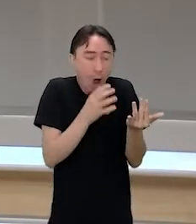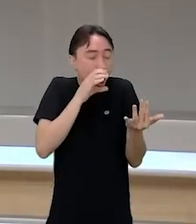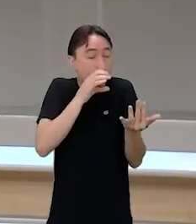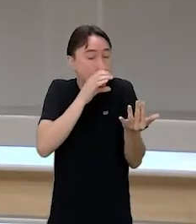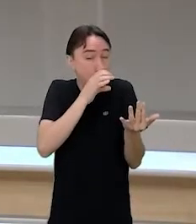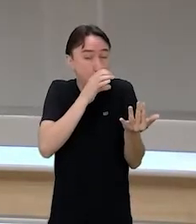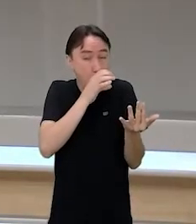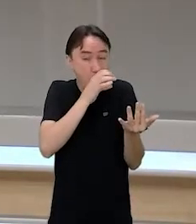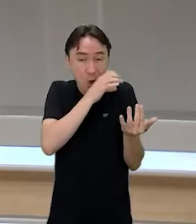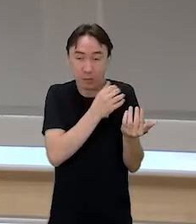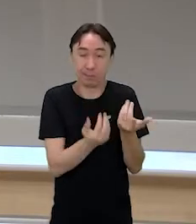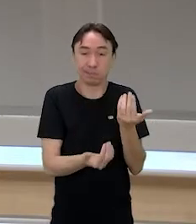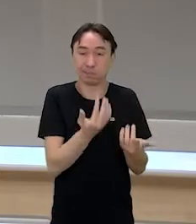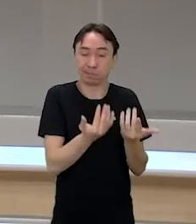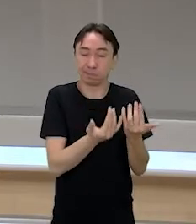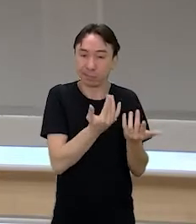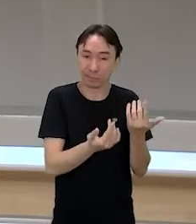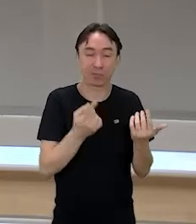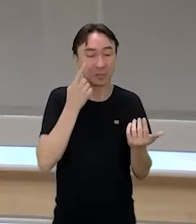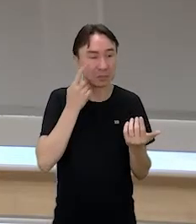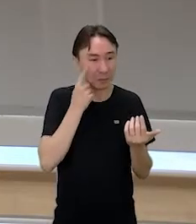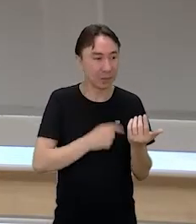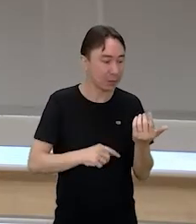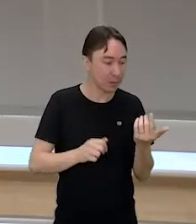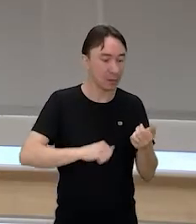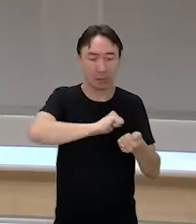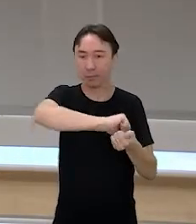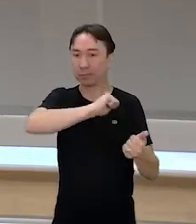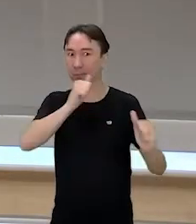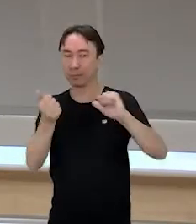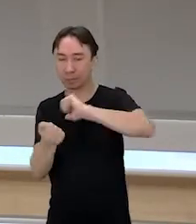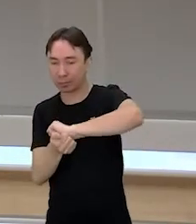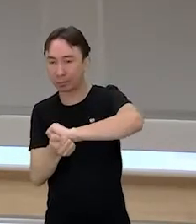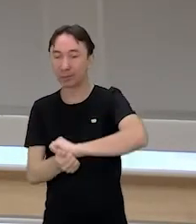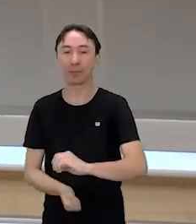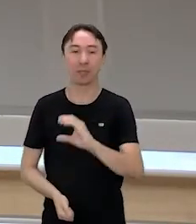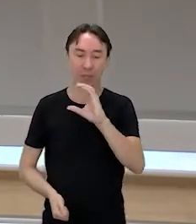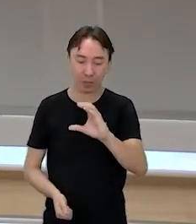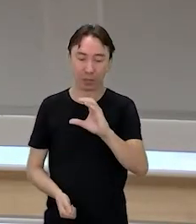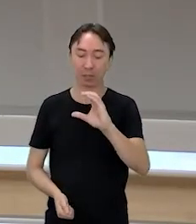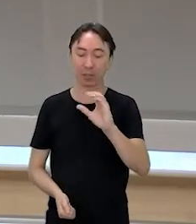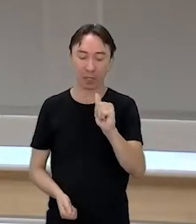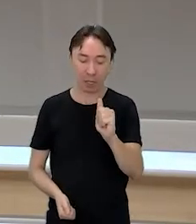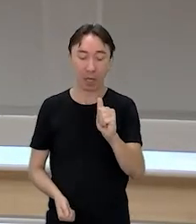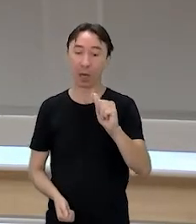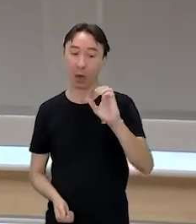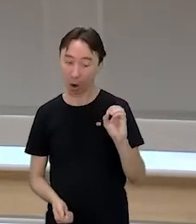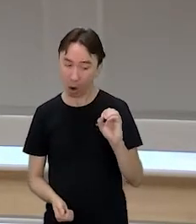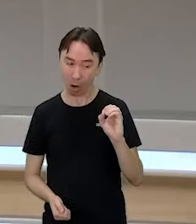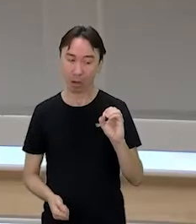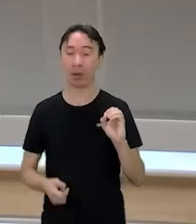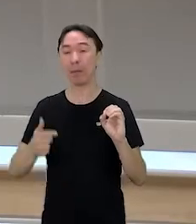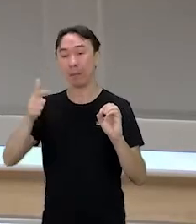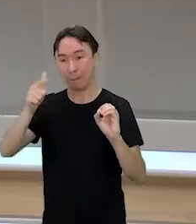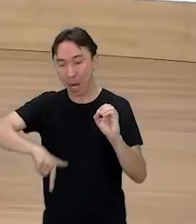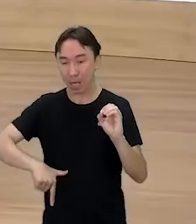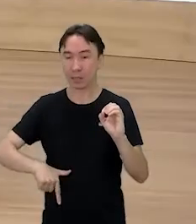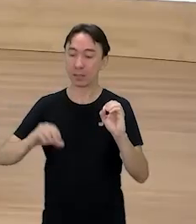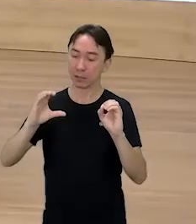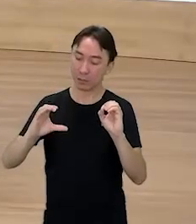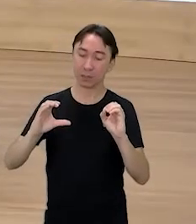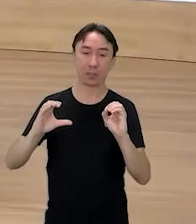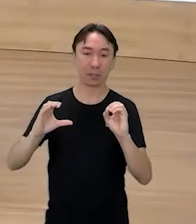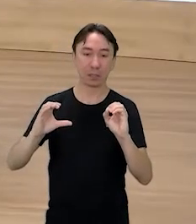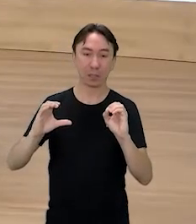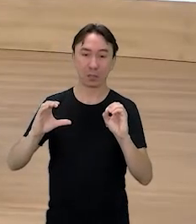Pode perceber que ele é transformado em cal e gás carbônico. Nesse processo aí, a gente vai ter perda ou nós vamos ter ganho de